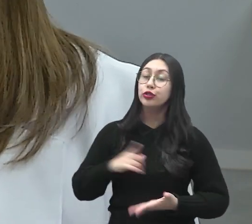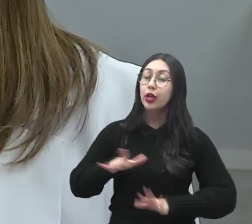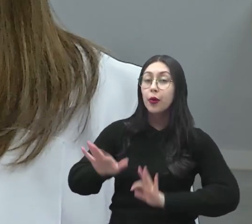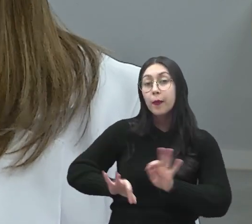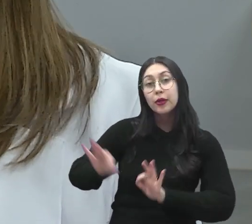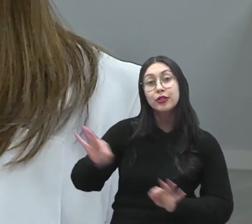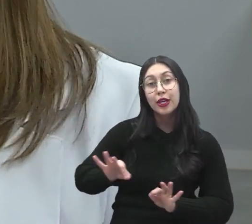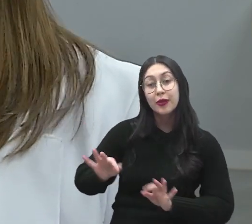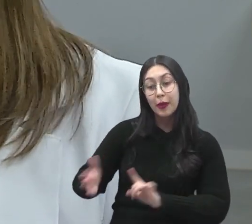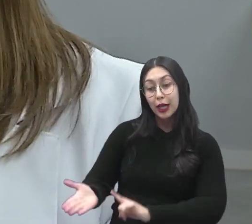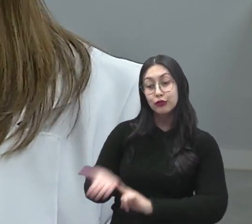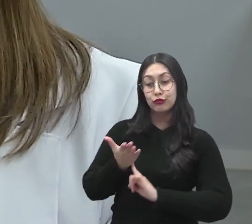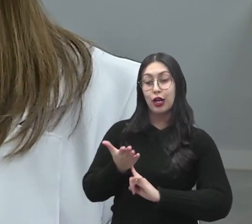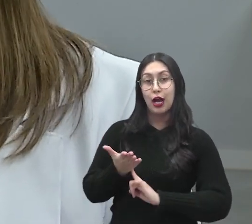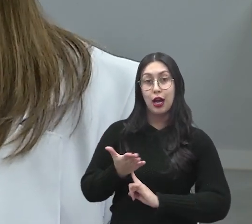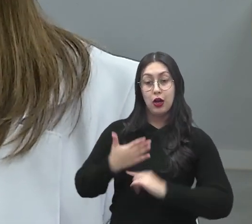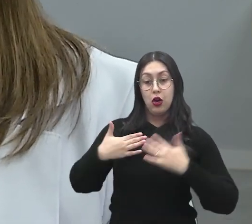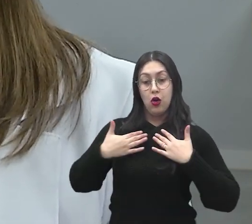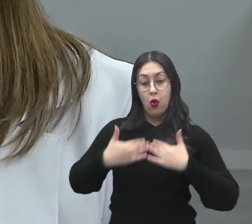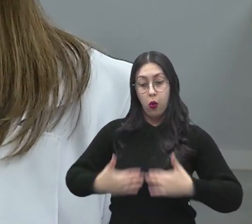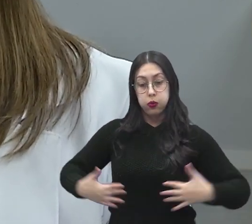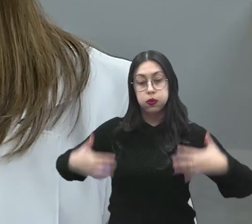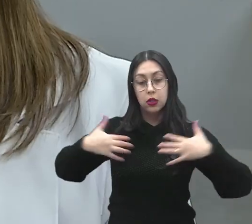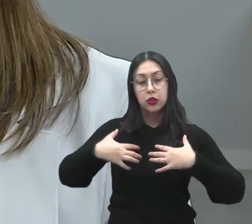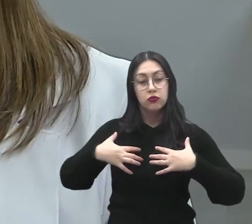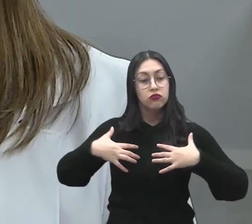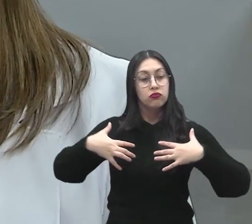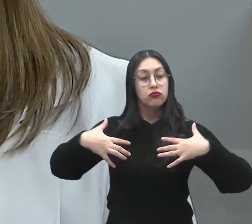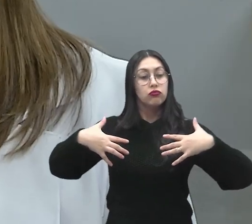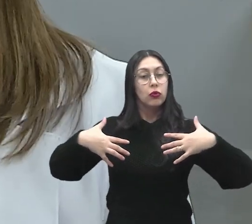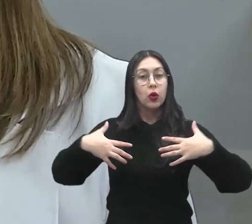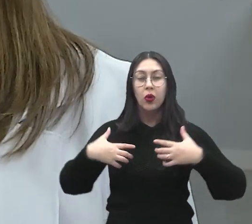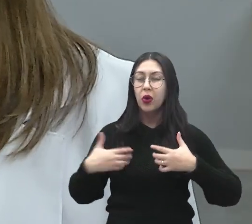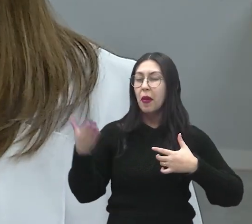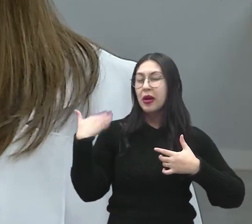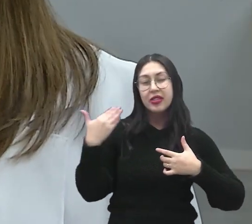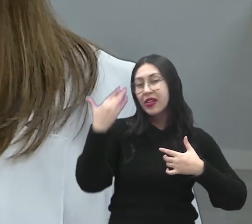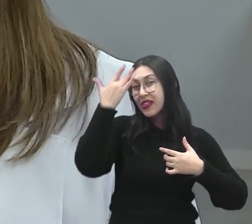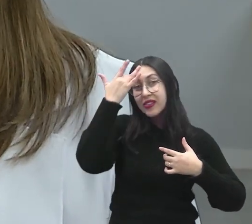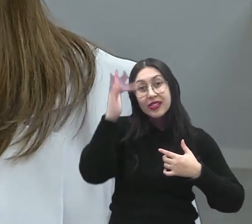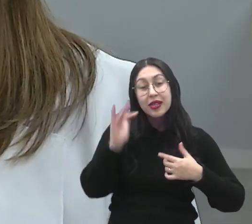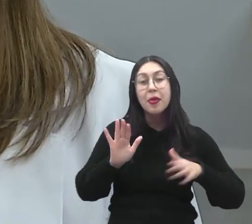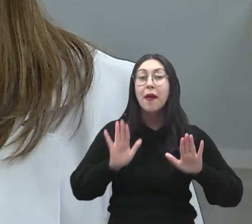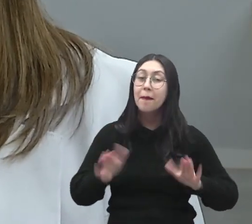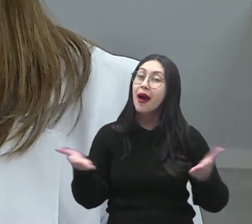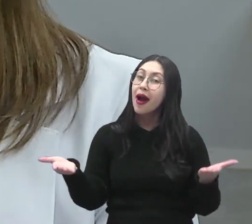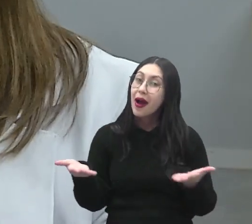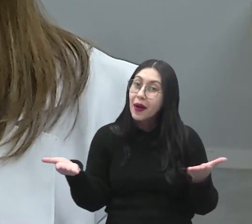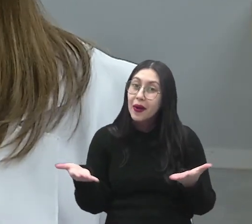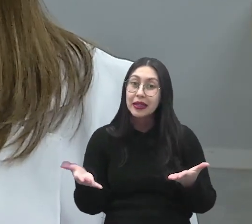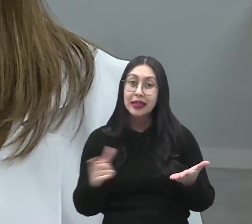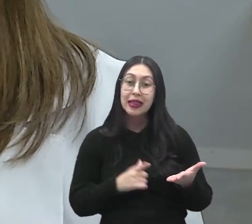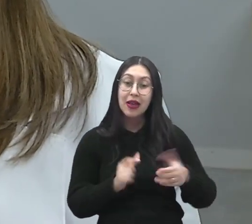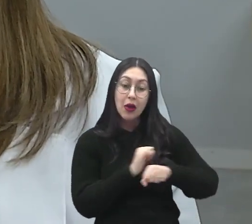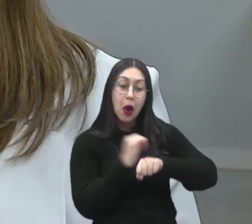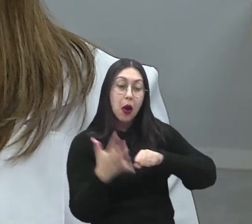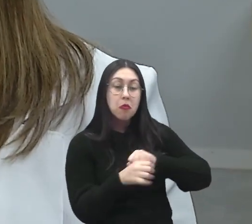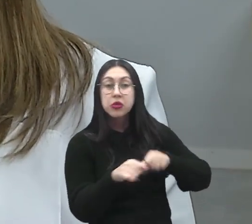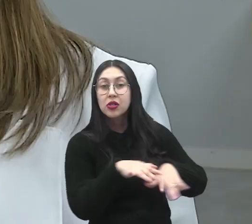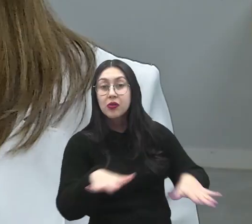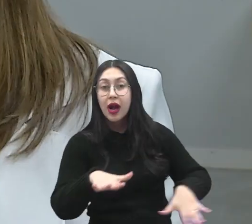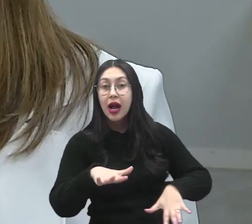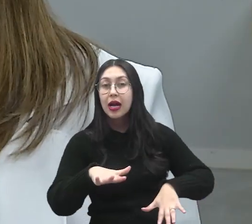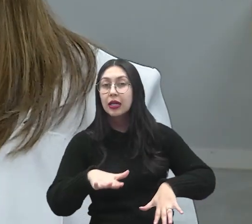tem um programa de reabilitação pulmonar, que antigamente as pessoas desconheciam isso, mas graças à pandemia do Covid,